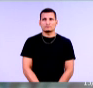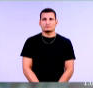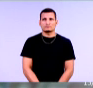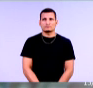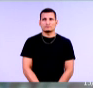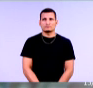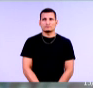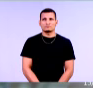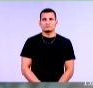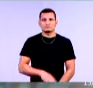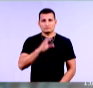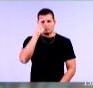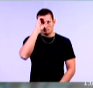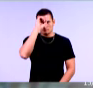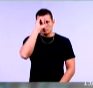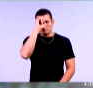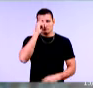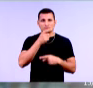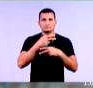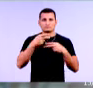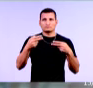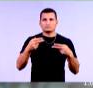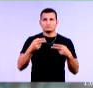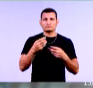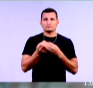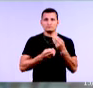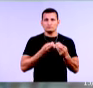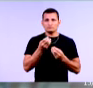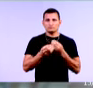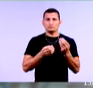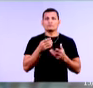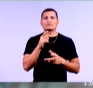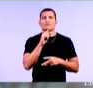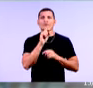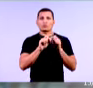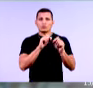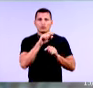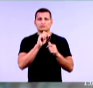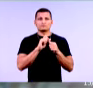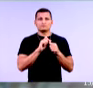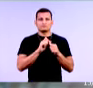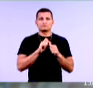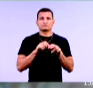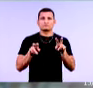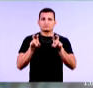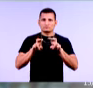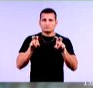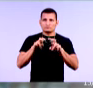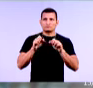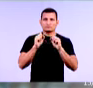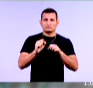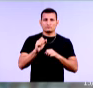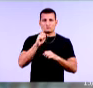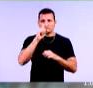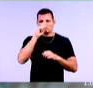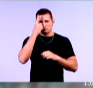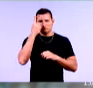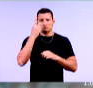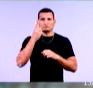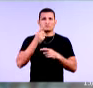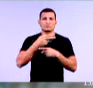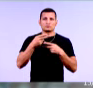Olha, ao aprender sobre o objeto, como ele é, o que ele faz, a máquina pode criar objetos à vontade